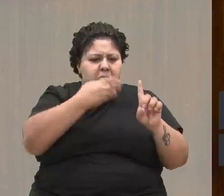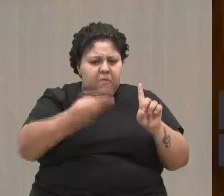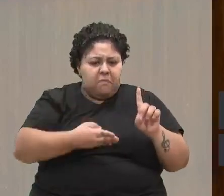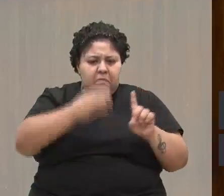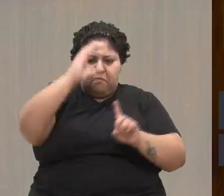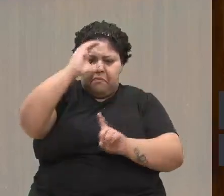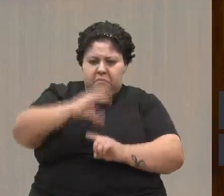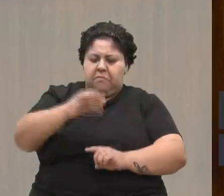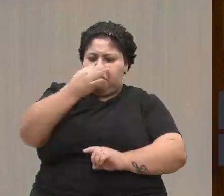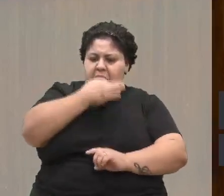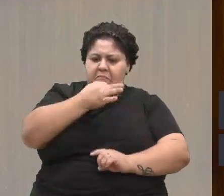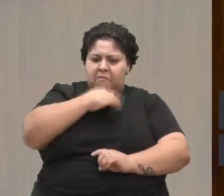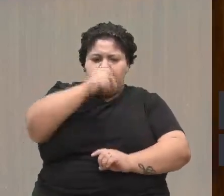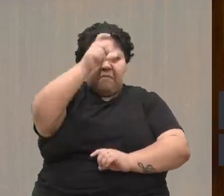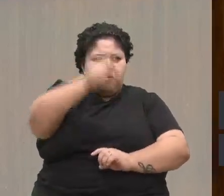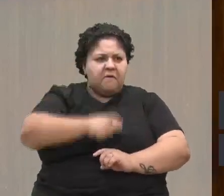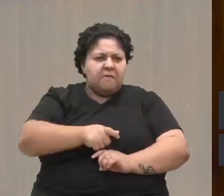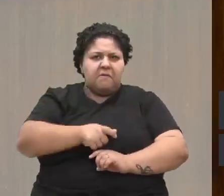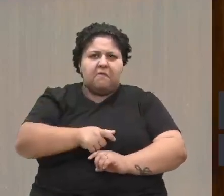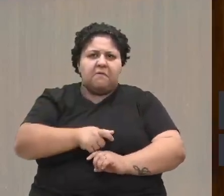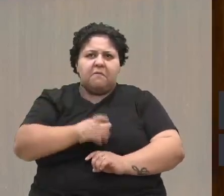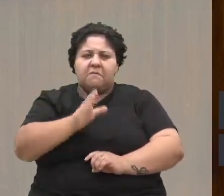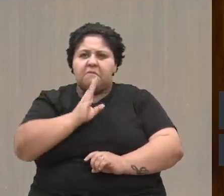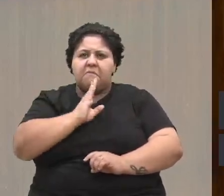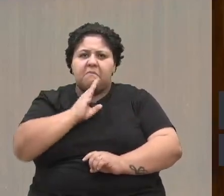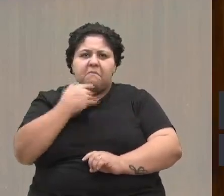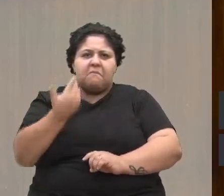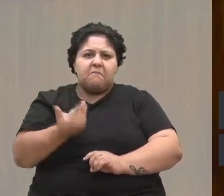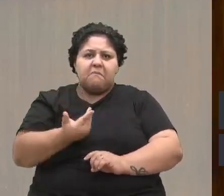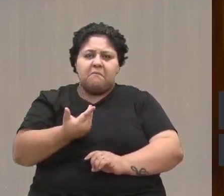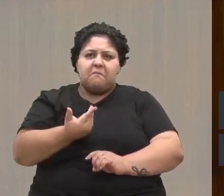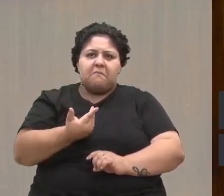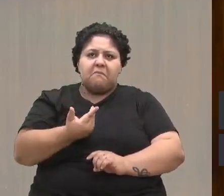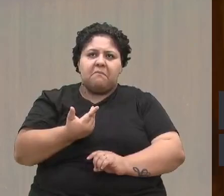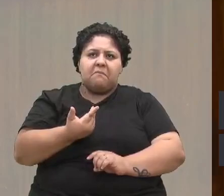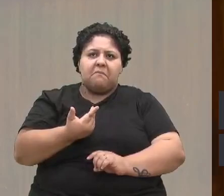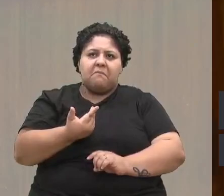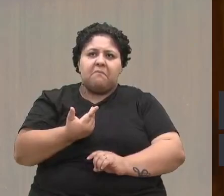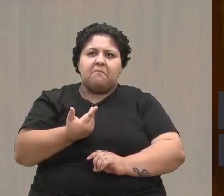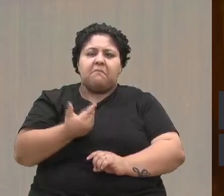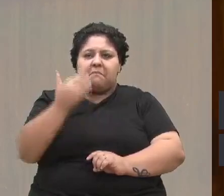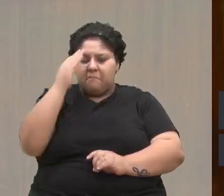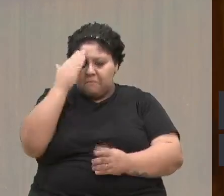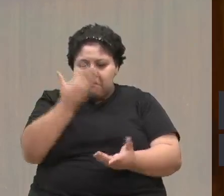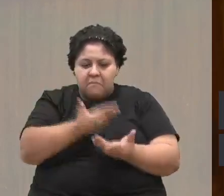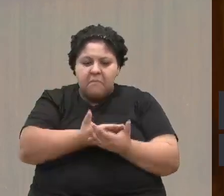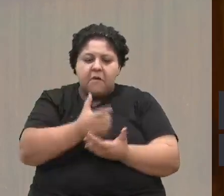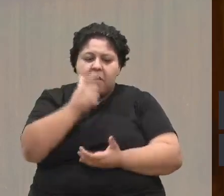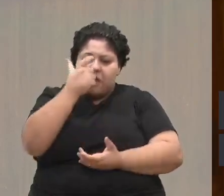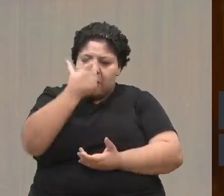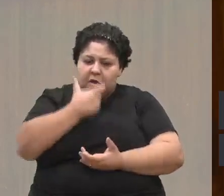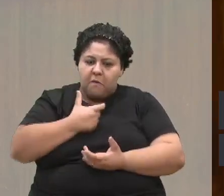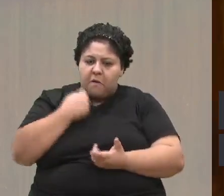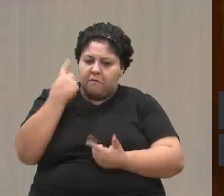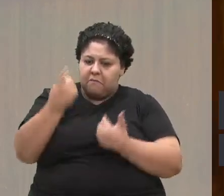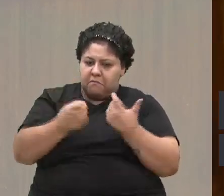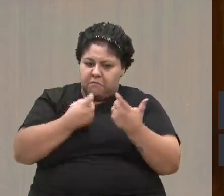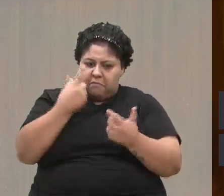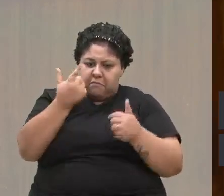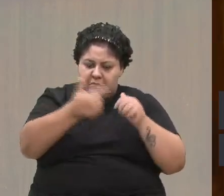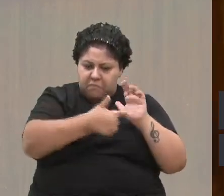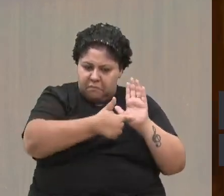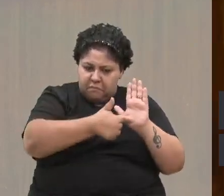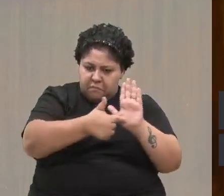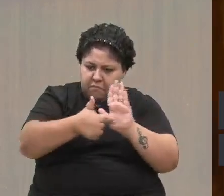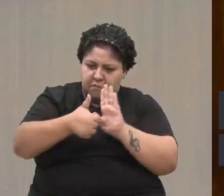pessoas que eu sequer conheço e que se não também confiei. Eu acho que se algum colega apresenta